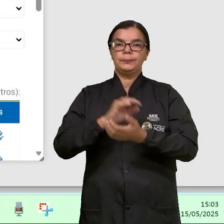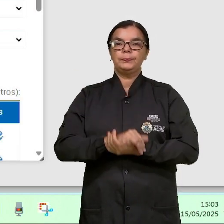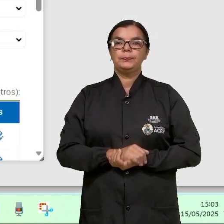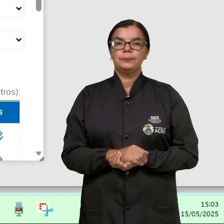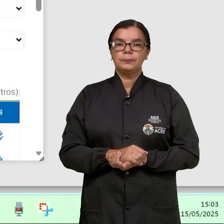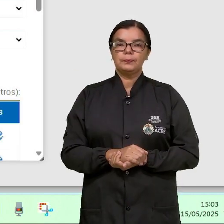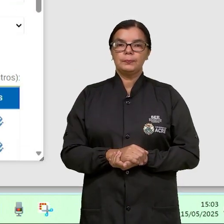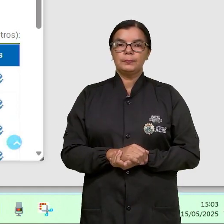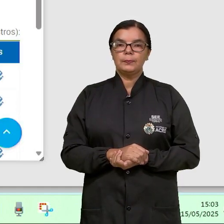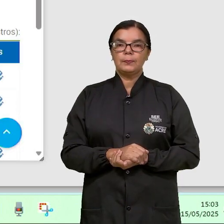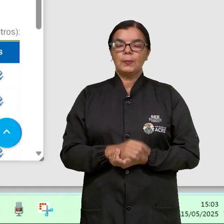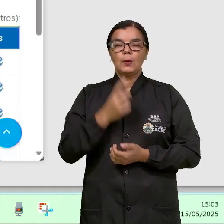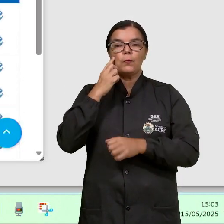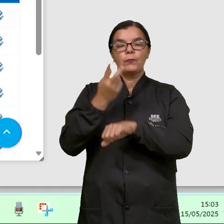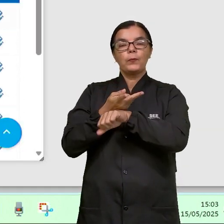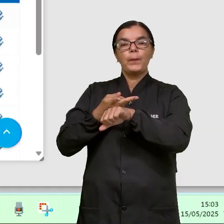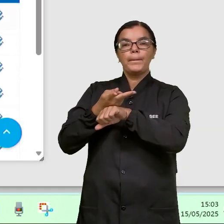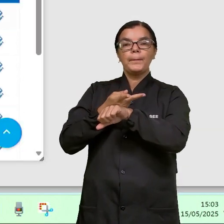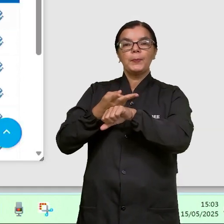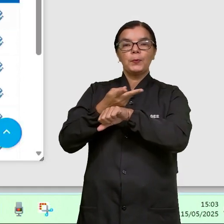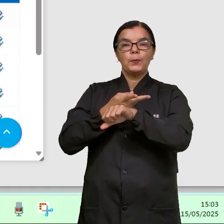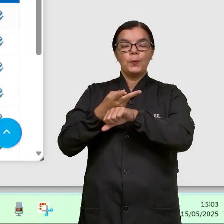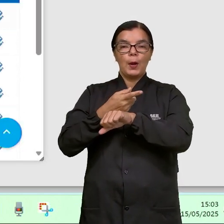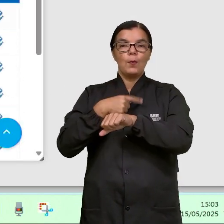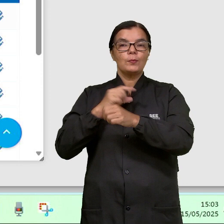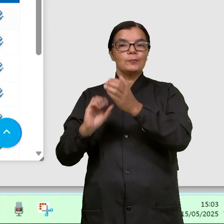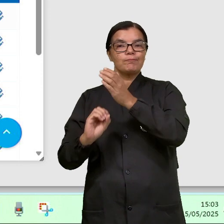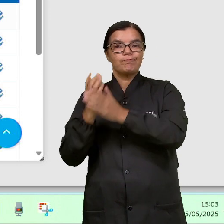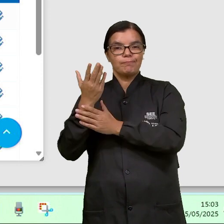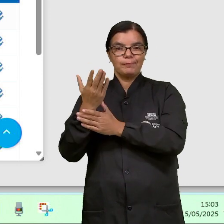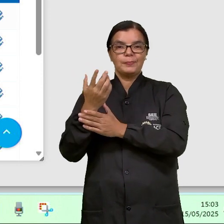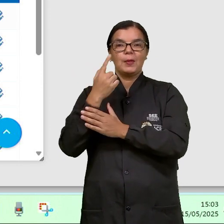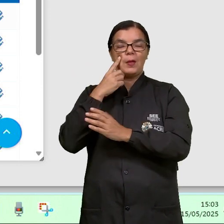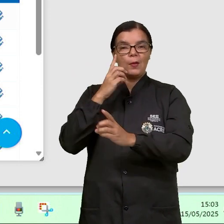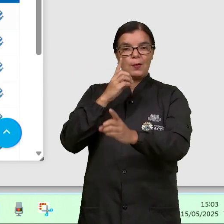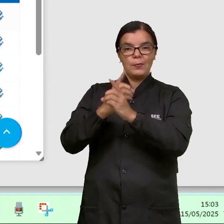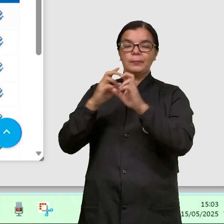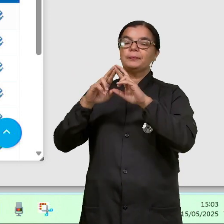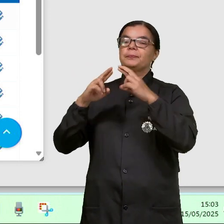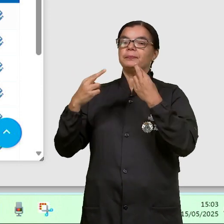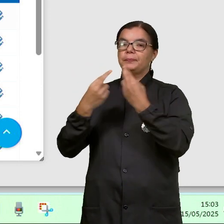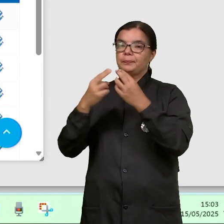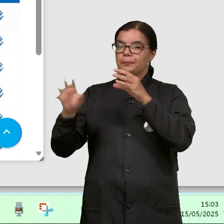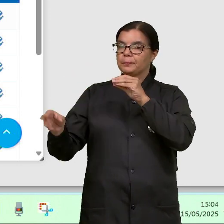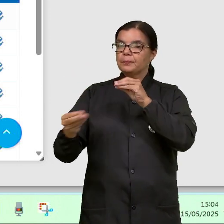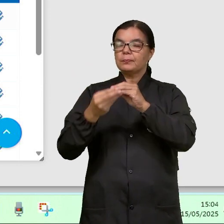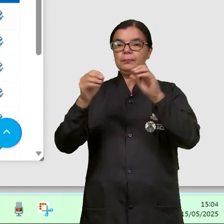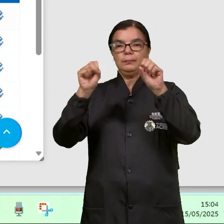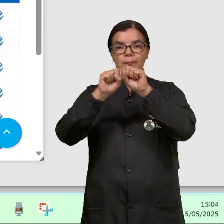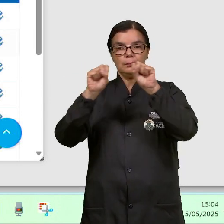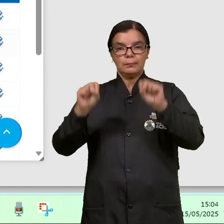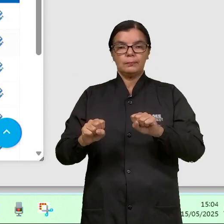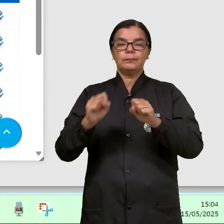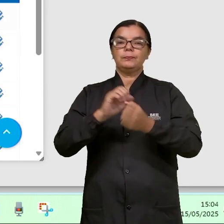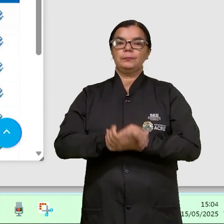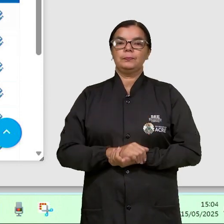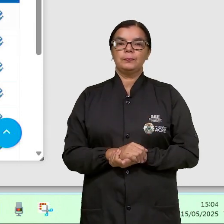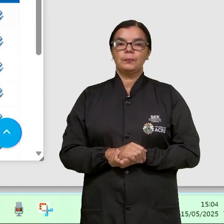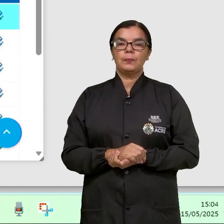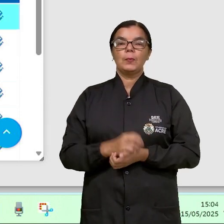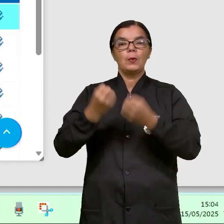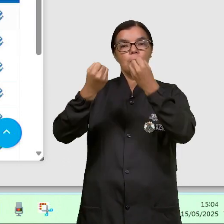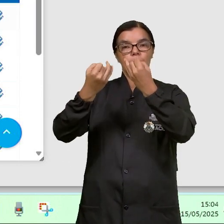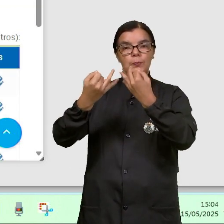e vou procurar o bloco que eu acabei de criar. Aqui está ele, ó. Reunião de implantação do sistema. Eu posso